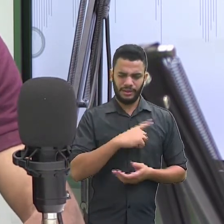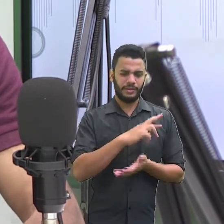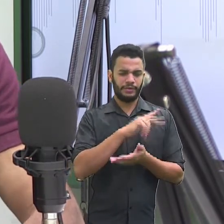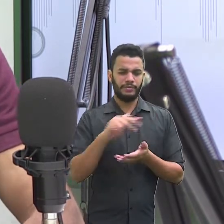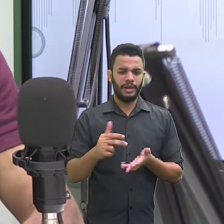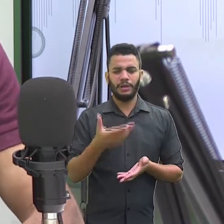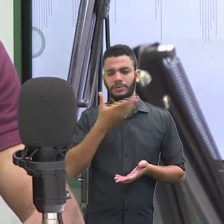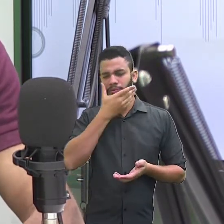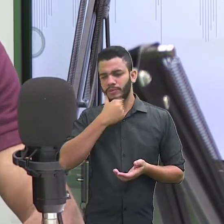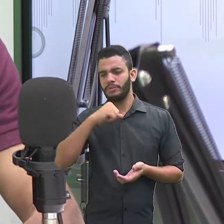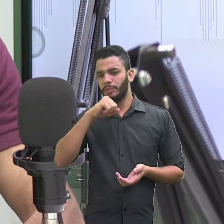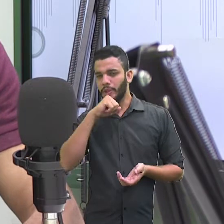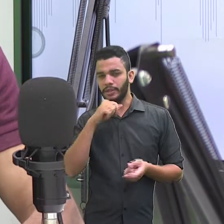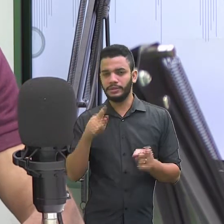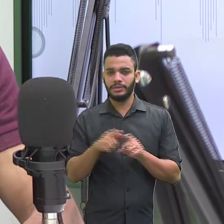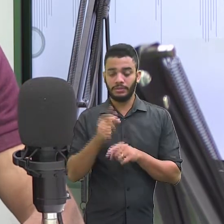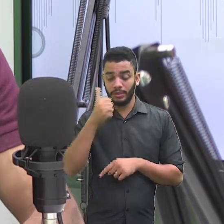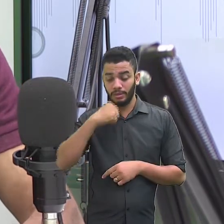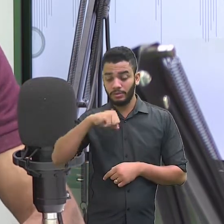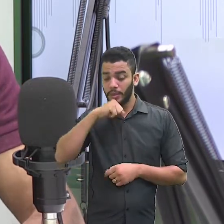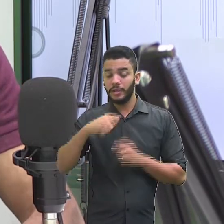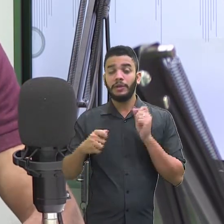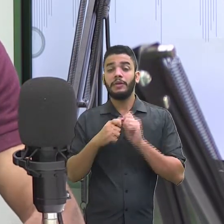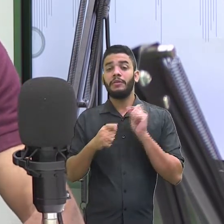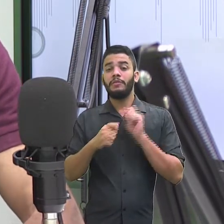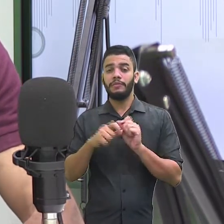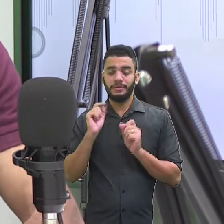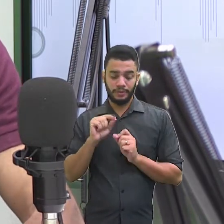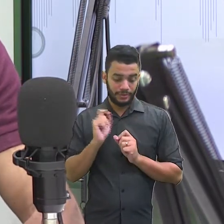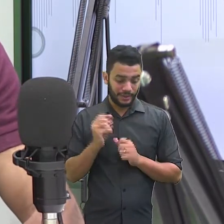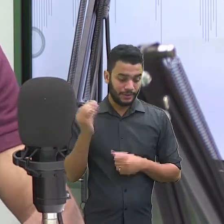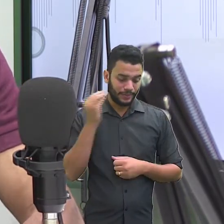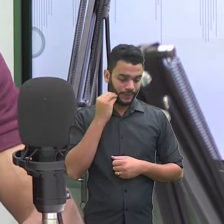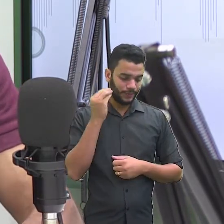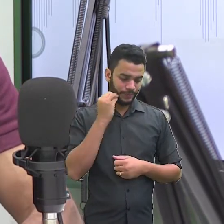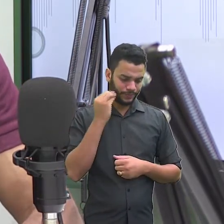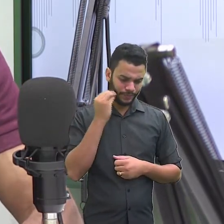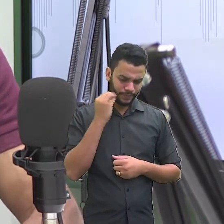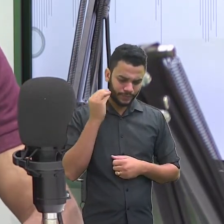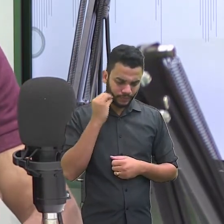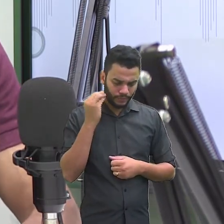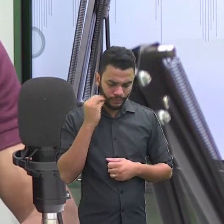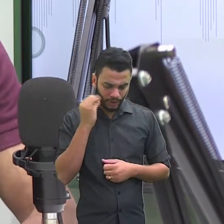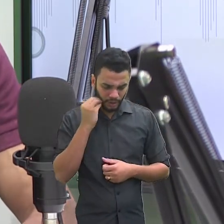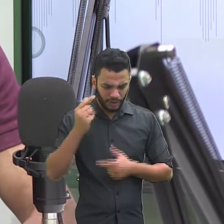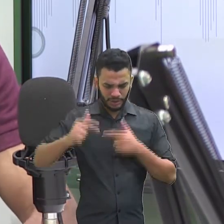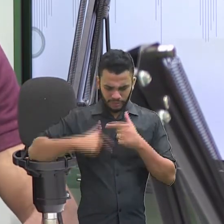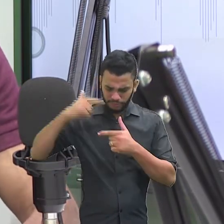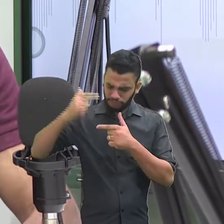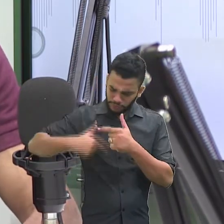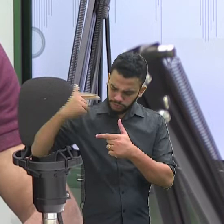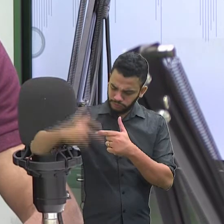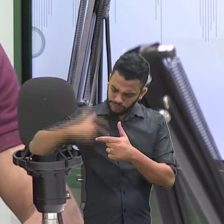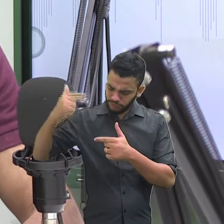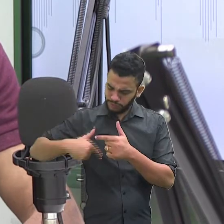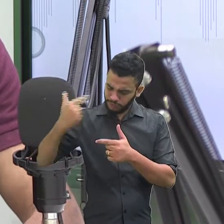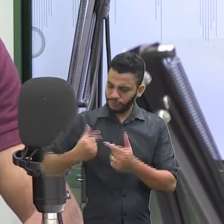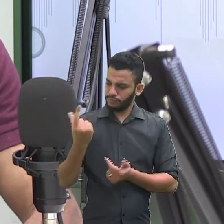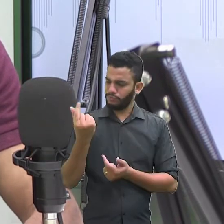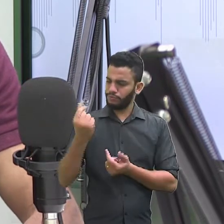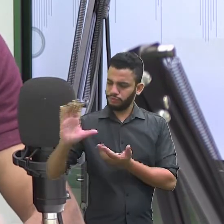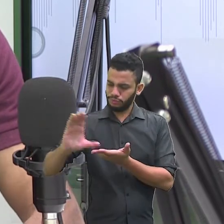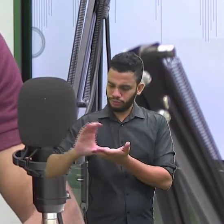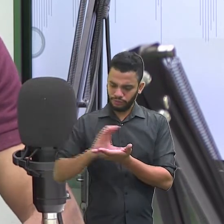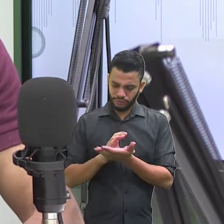melhores escolas, façam, de repente, uma previdência privada para que, quando se ingressar na faculdade, possa se pagar a faculdade, enfim.